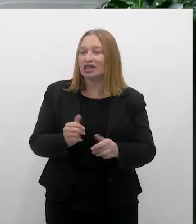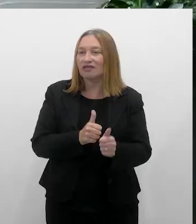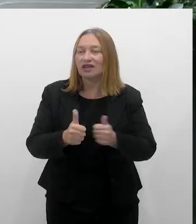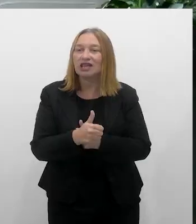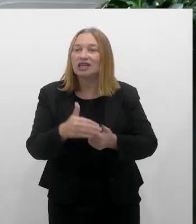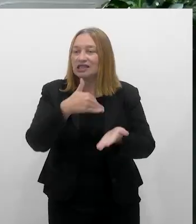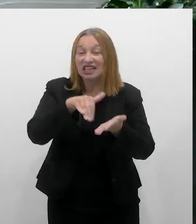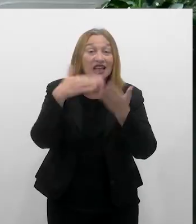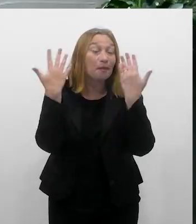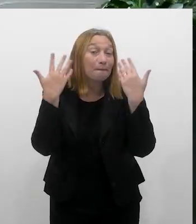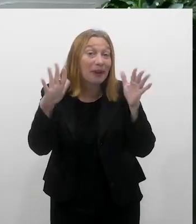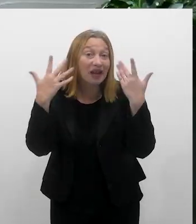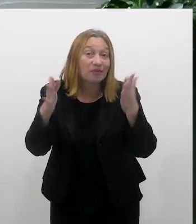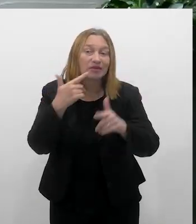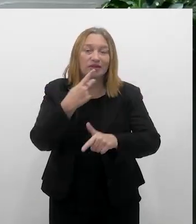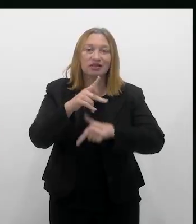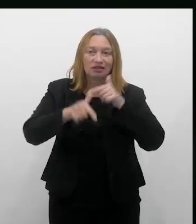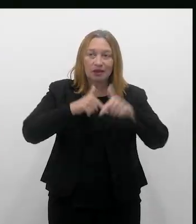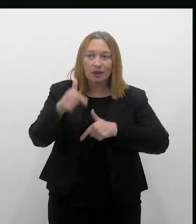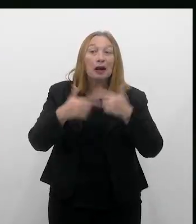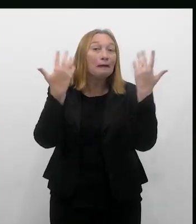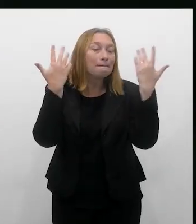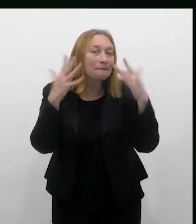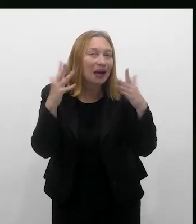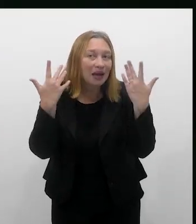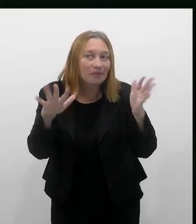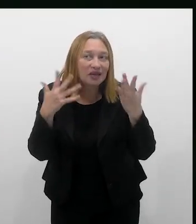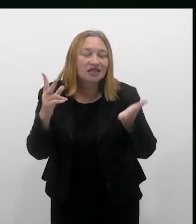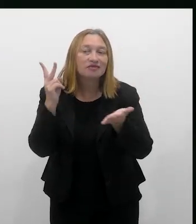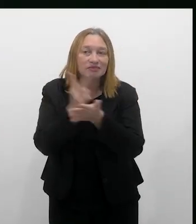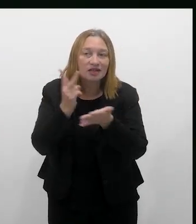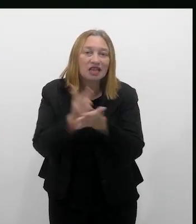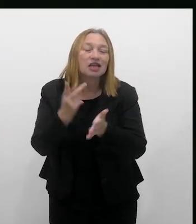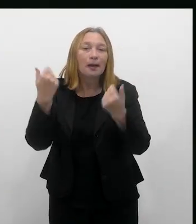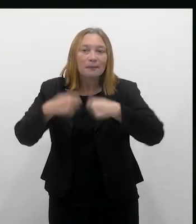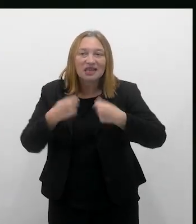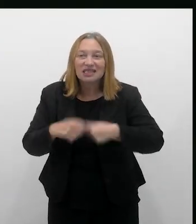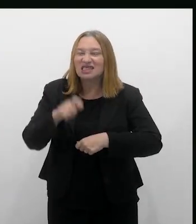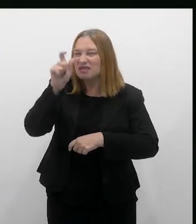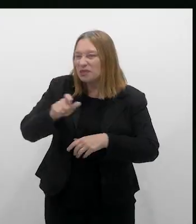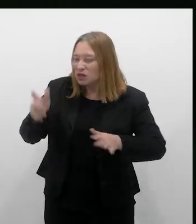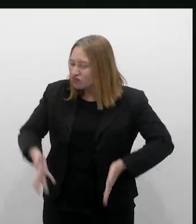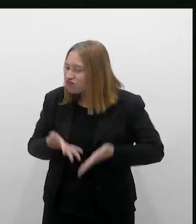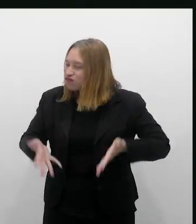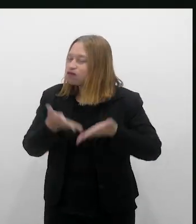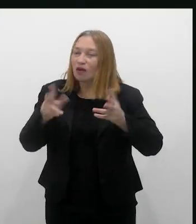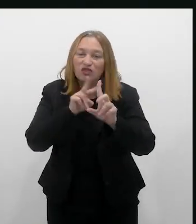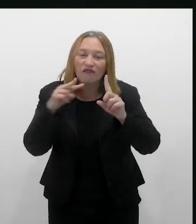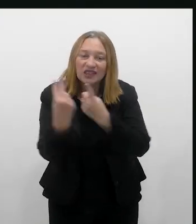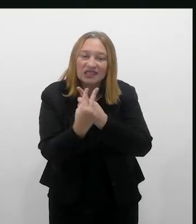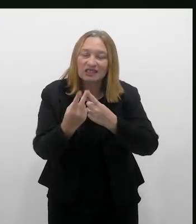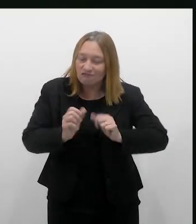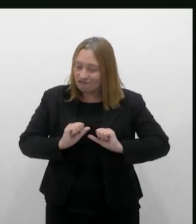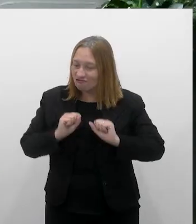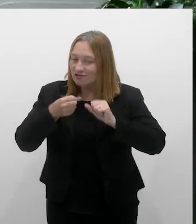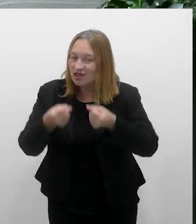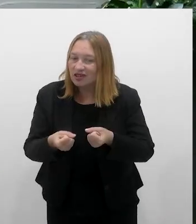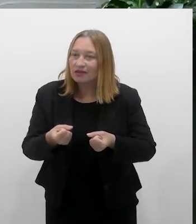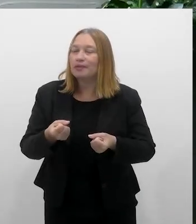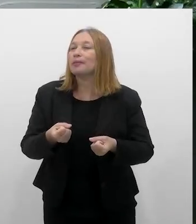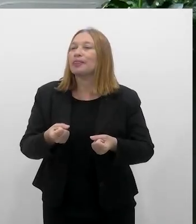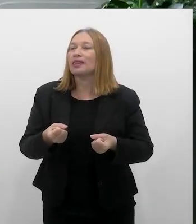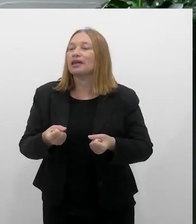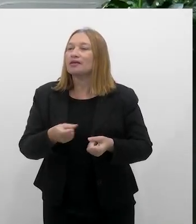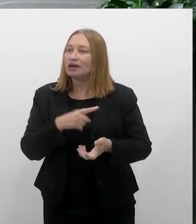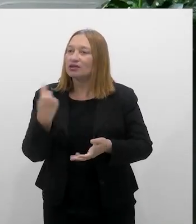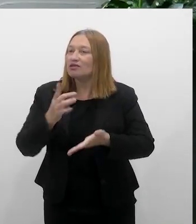é? A gente tem que seguir em frente. Secretária, parabéns pelo seu trabalho, parabéns mesmo, porque a gente precisa de gente assim, com esse empenho, com essa